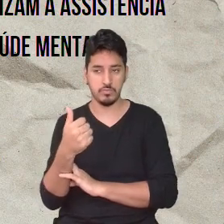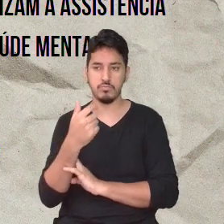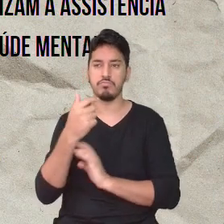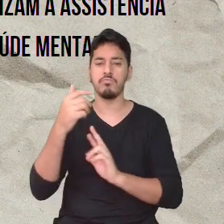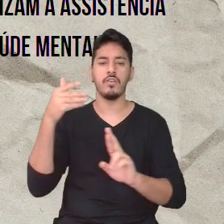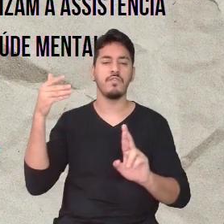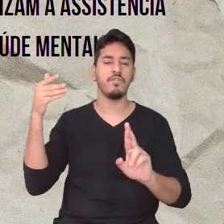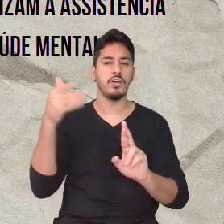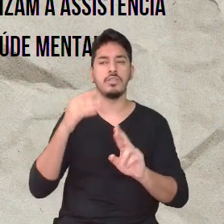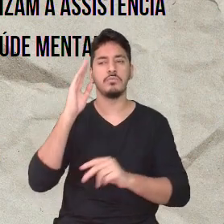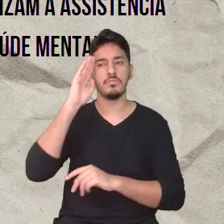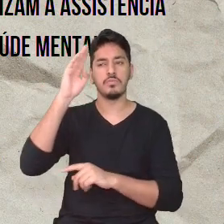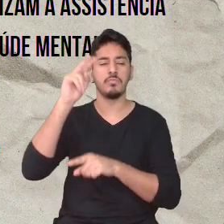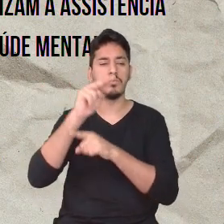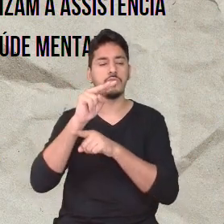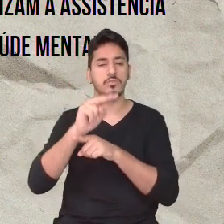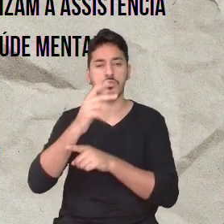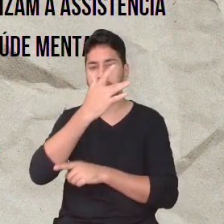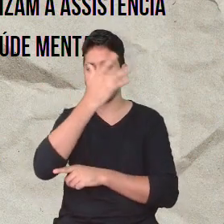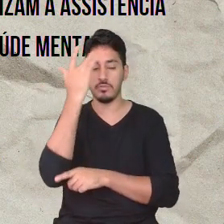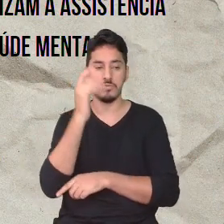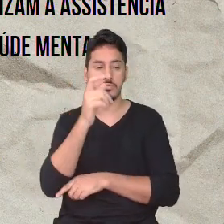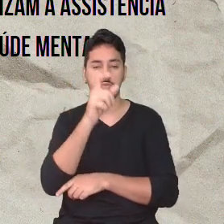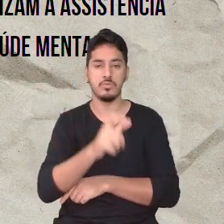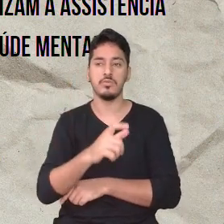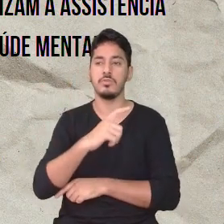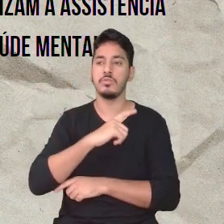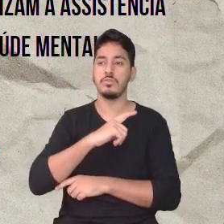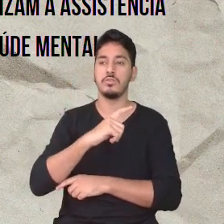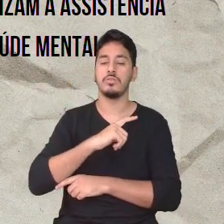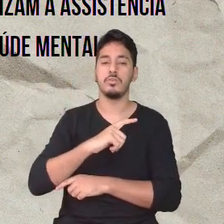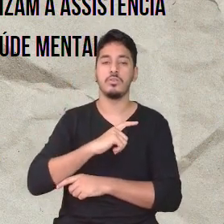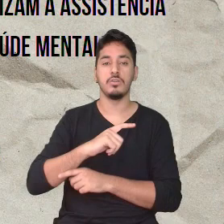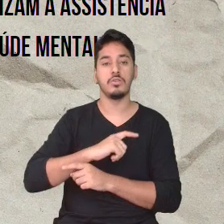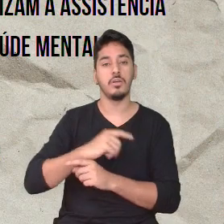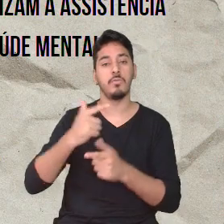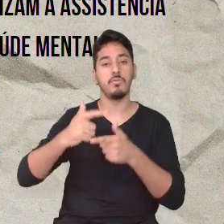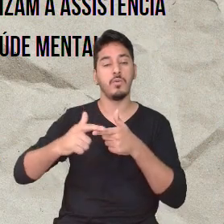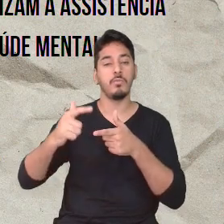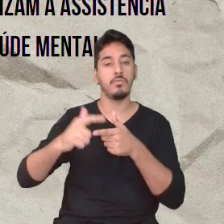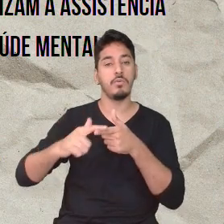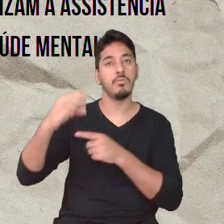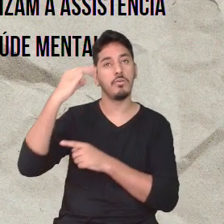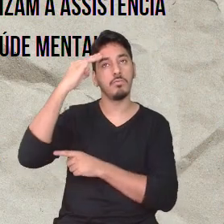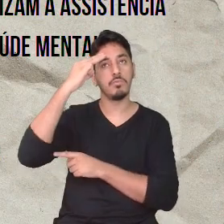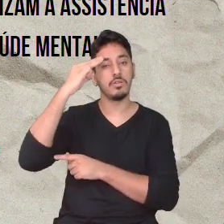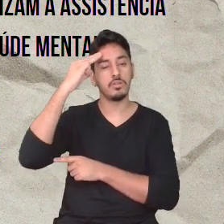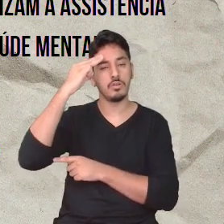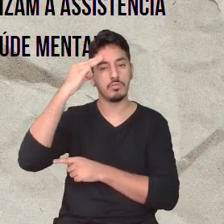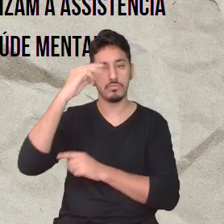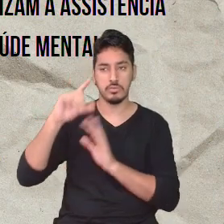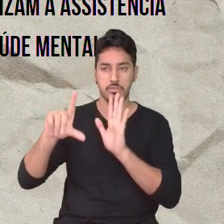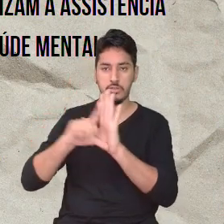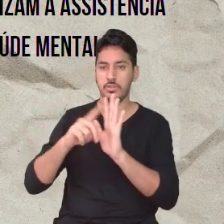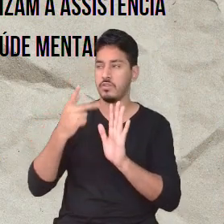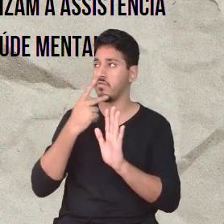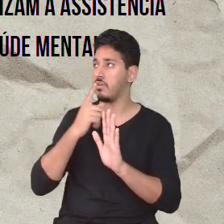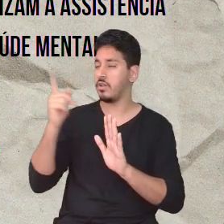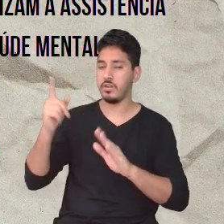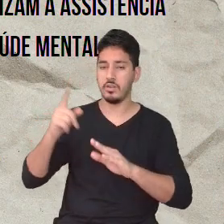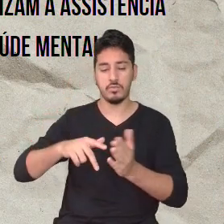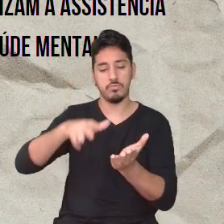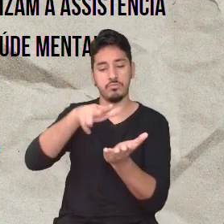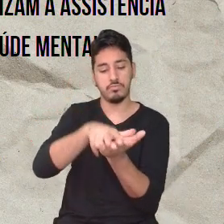sobre a proteção e os direitos das pessoas portadoras de transtornos mentais. Então, essa lei diz que o paciente tem